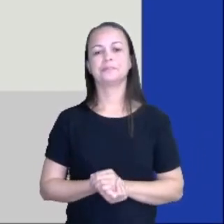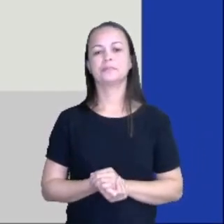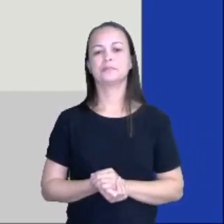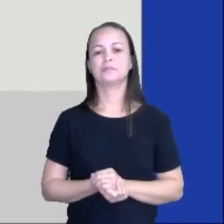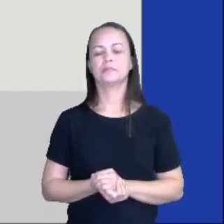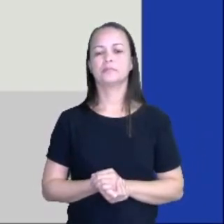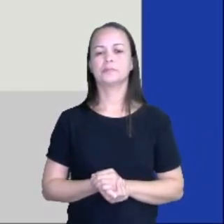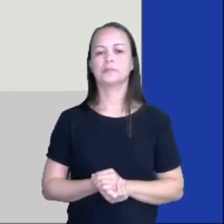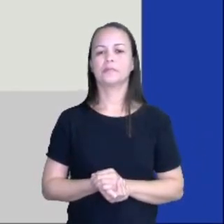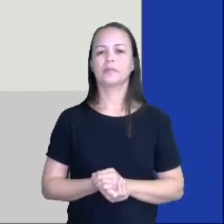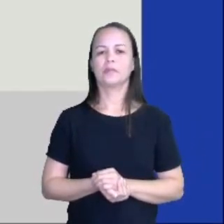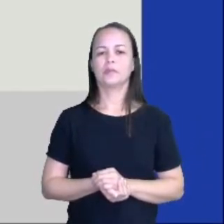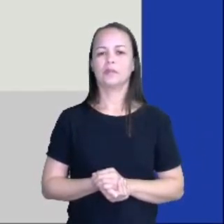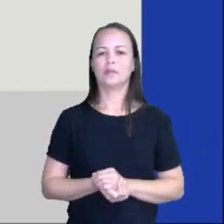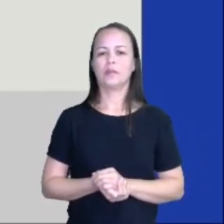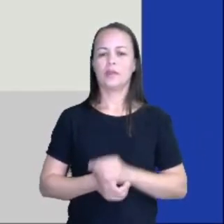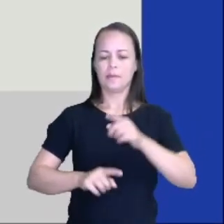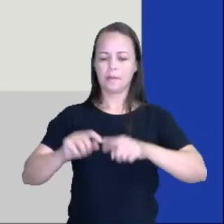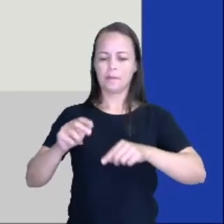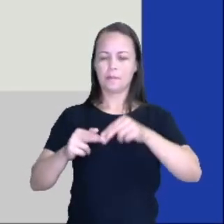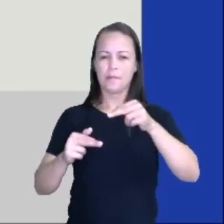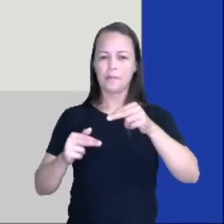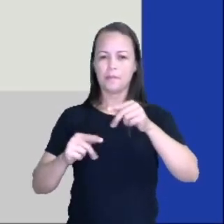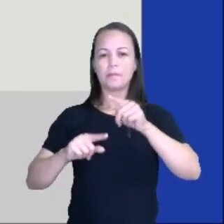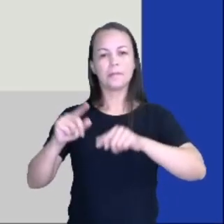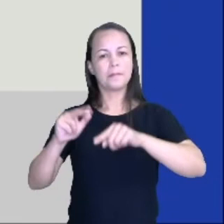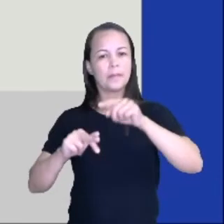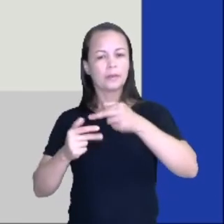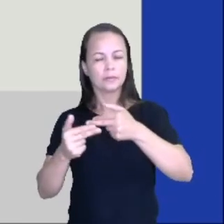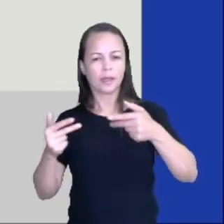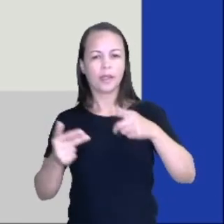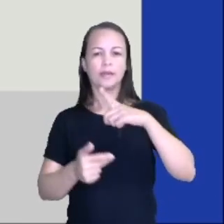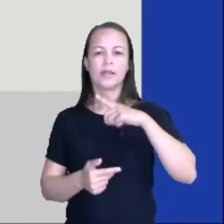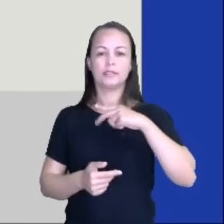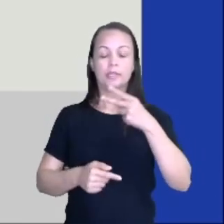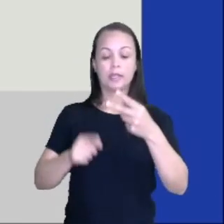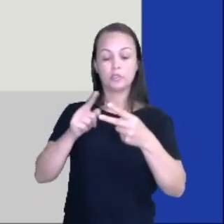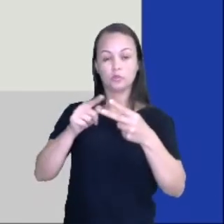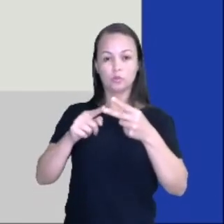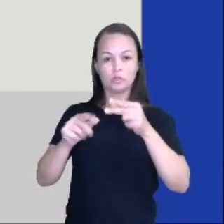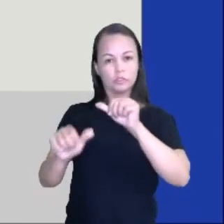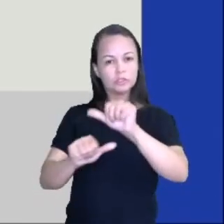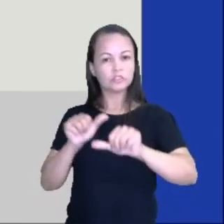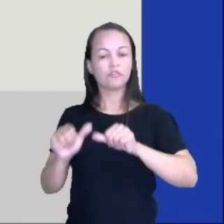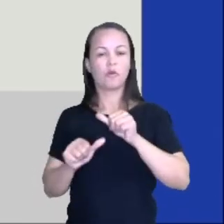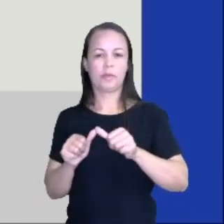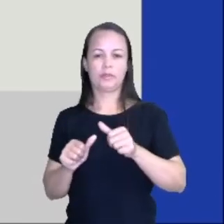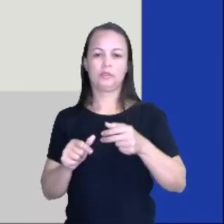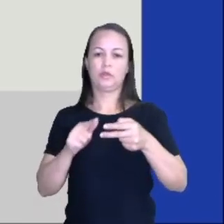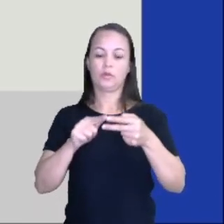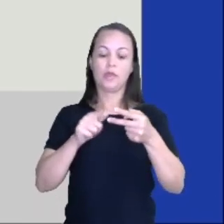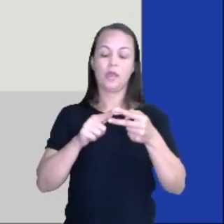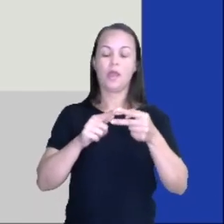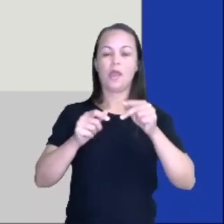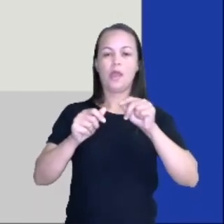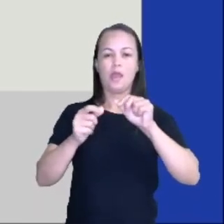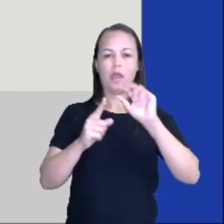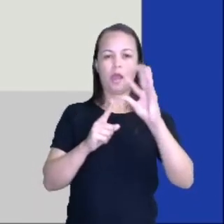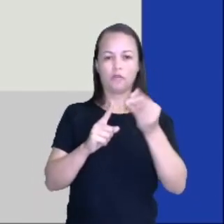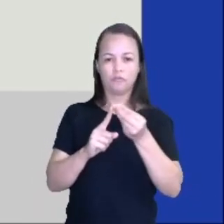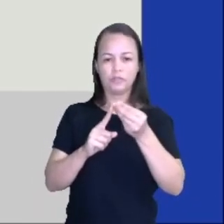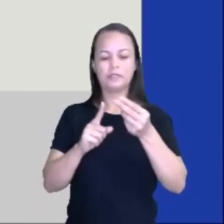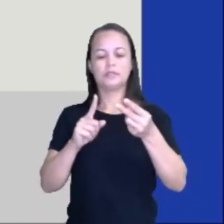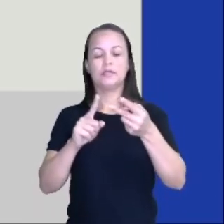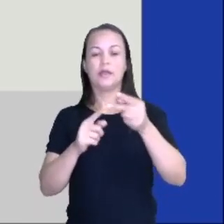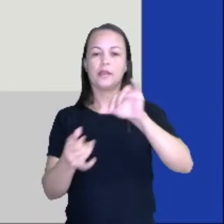Existem duas transformações da matéria, a física e a química. Transformação física